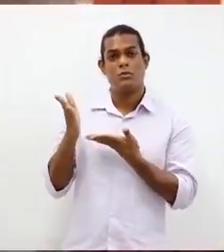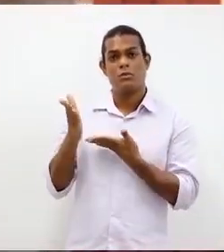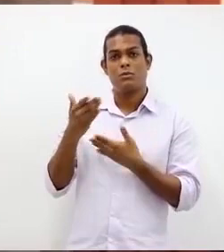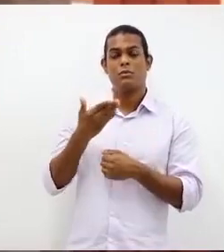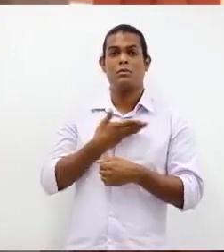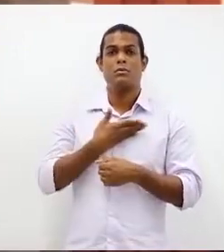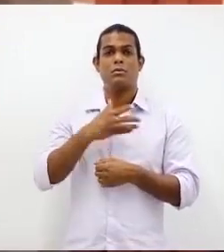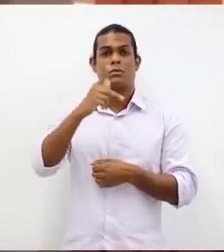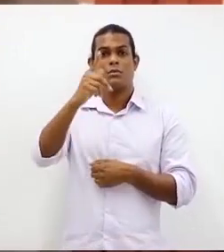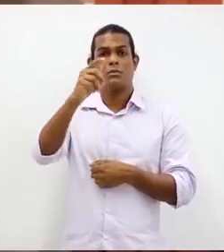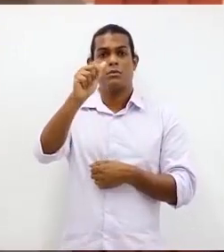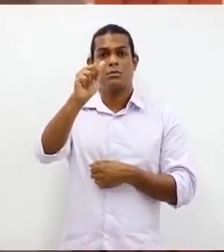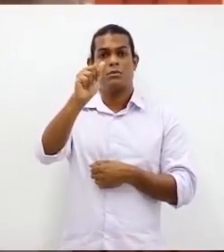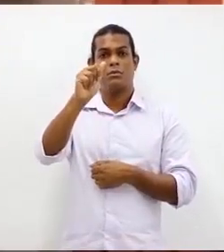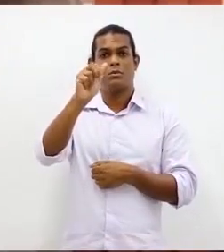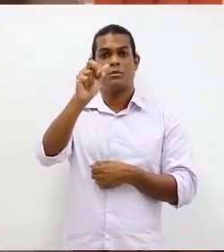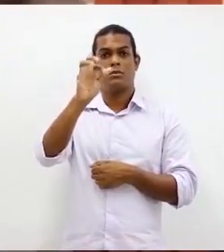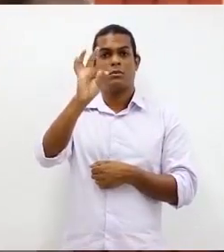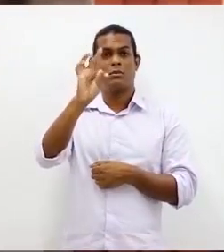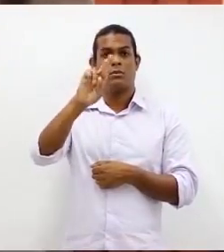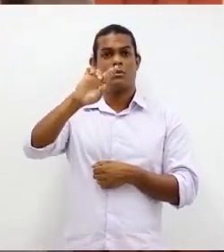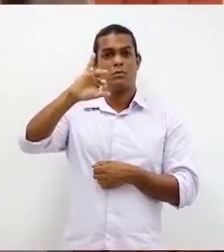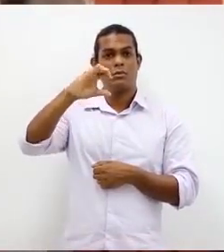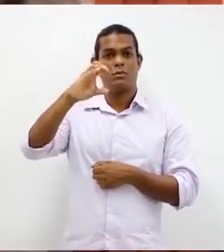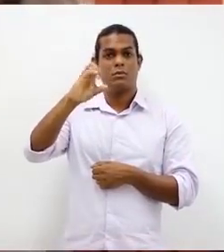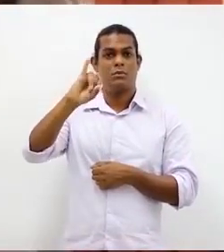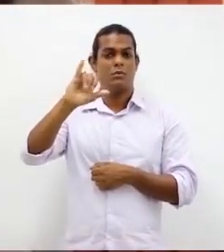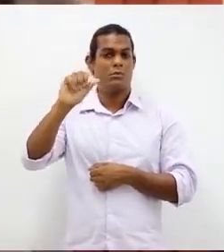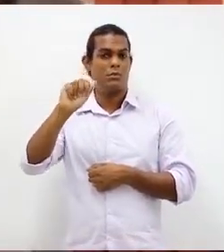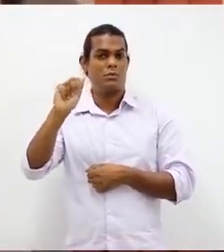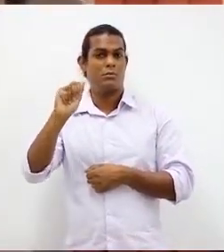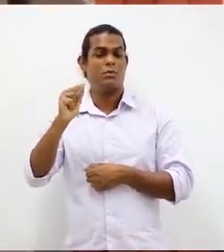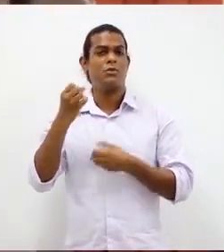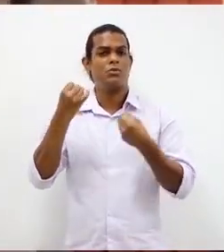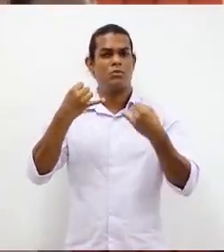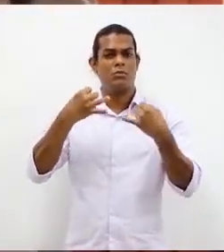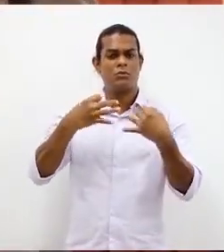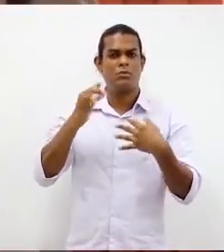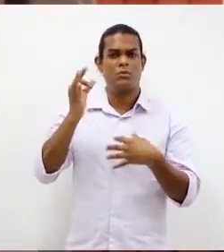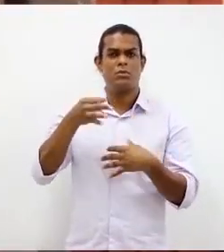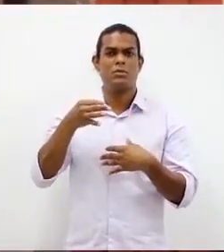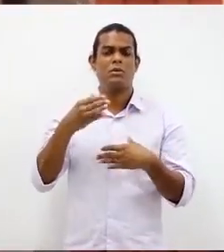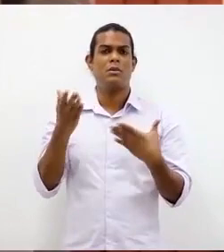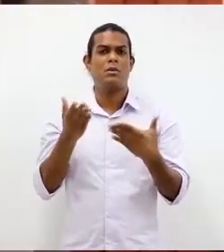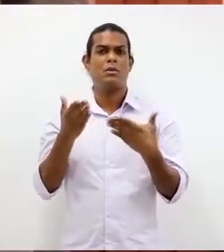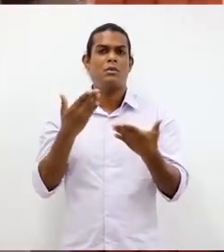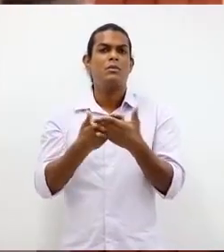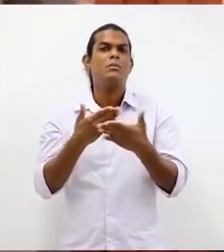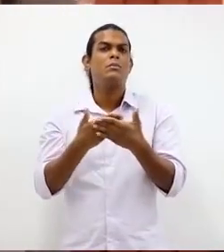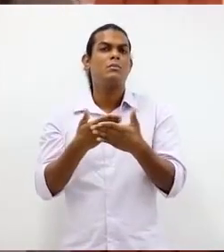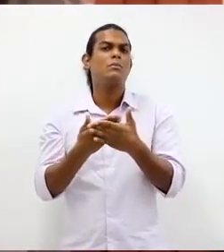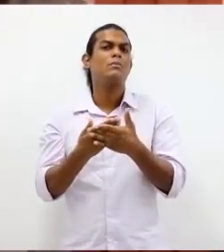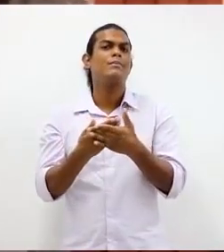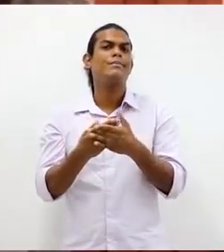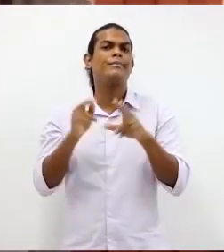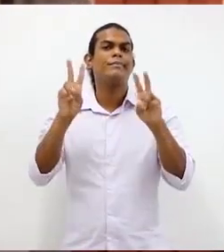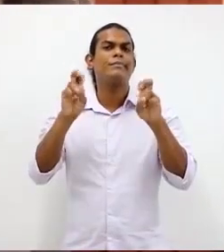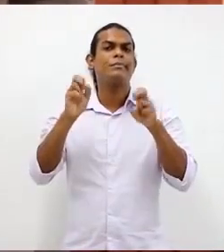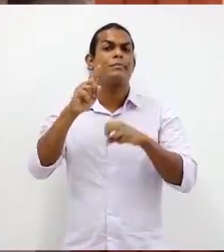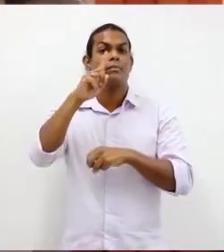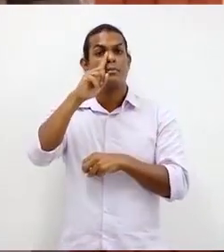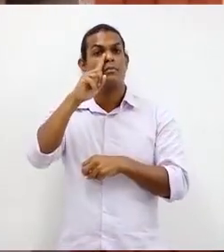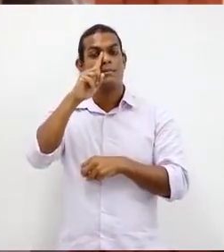nós vamos agradecer, claro, Patrícia, ao final de nossa conversa aqui. Mas eu gostaria de entrar na segunda etapa de nossa competência, que seria exatamente falar sobre a